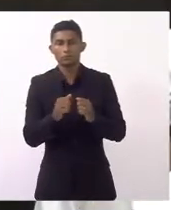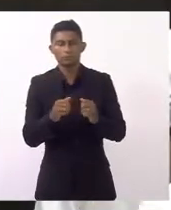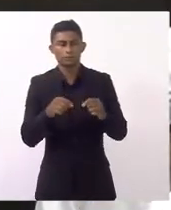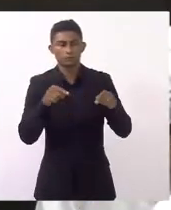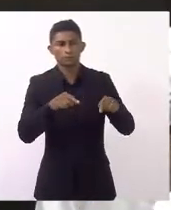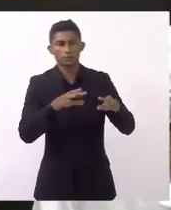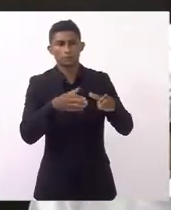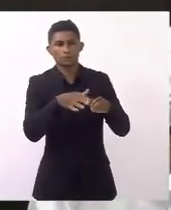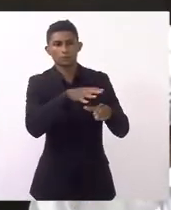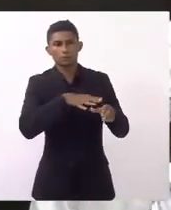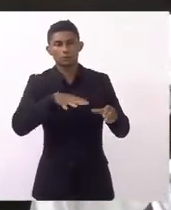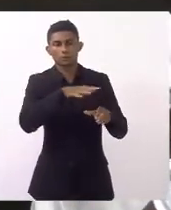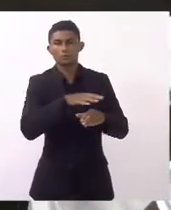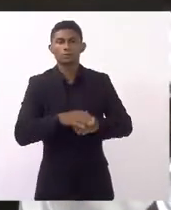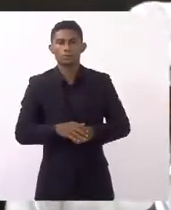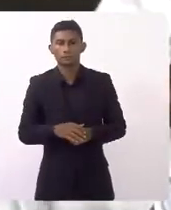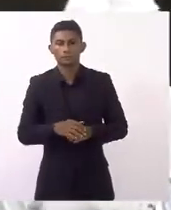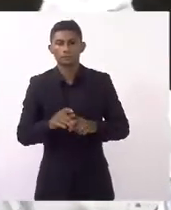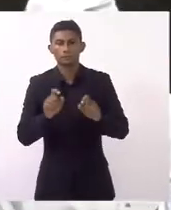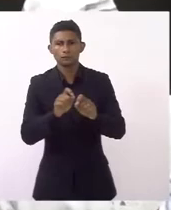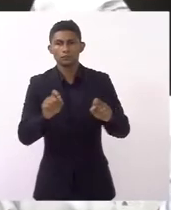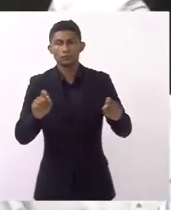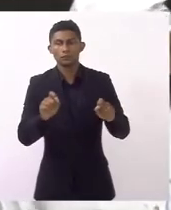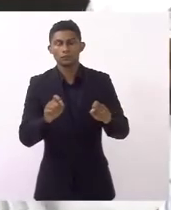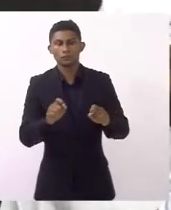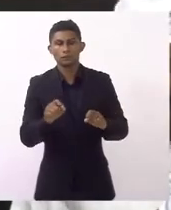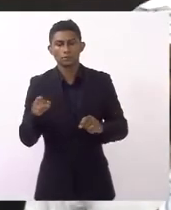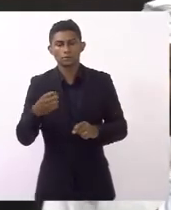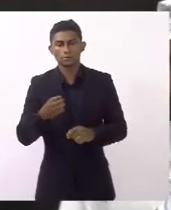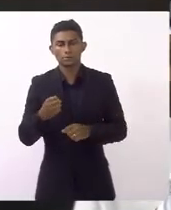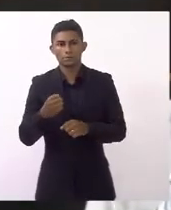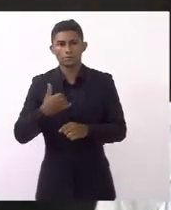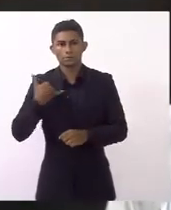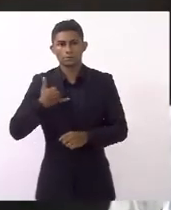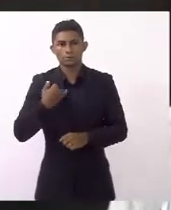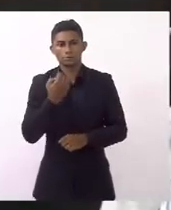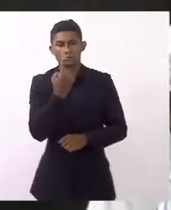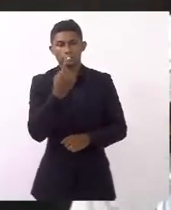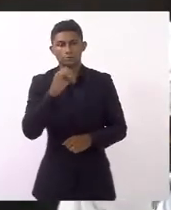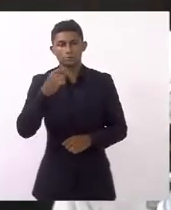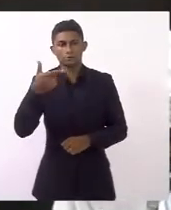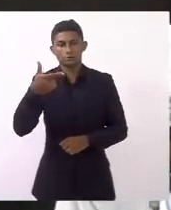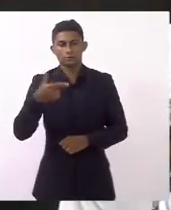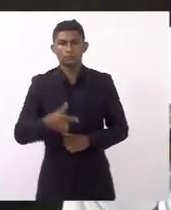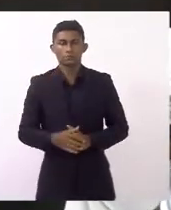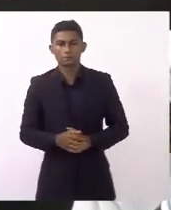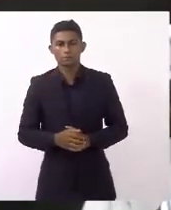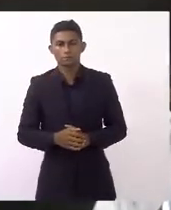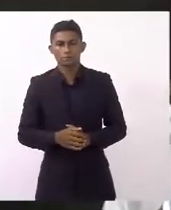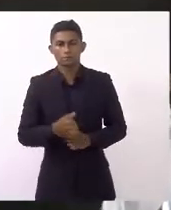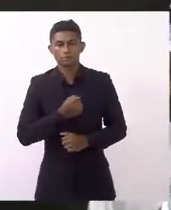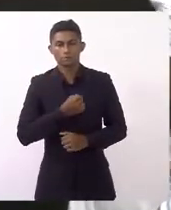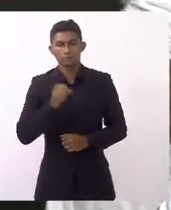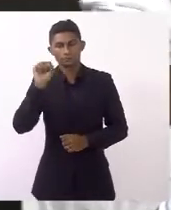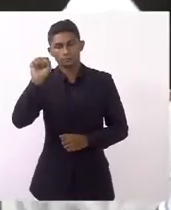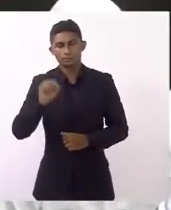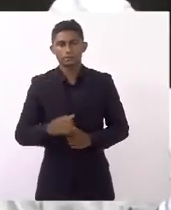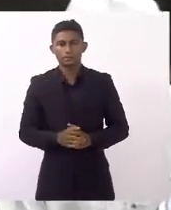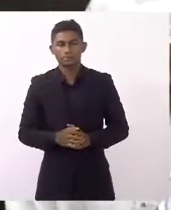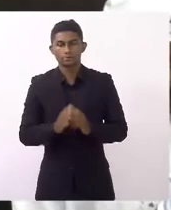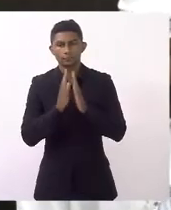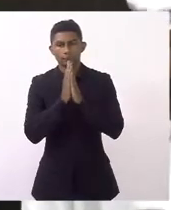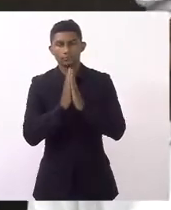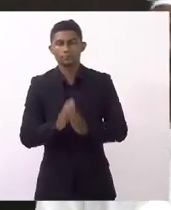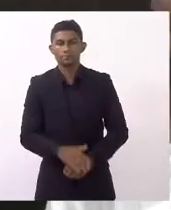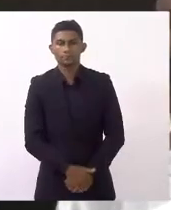de atabaques lábios um 102 anos é isso não bala Axé por